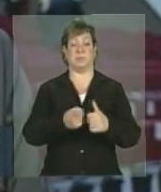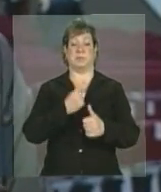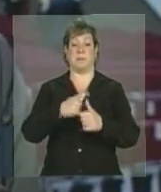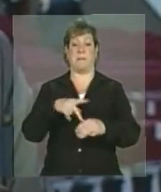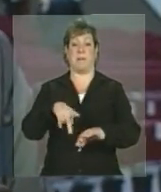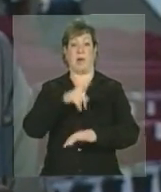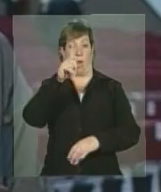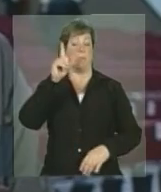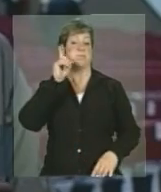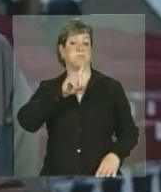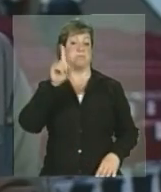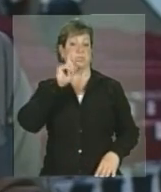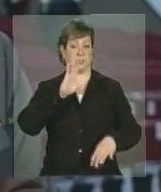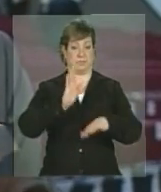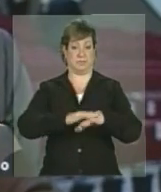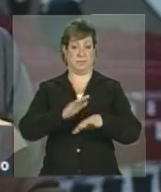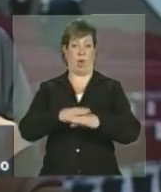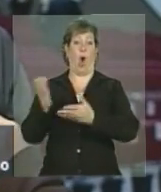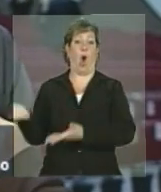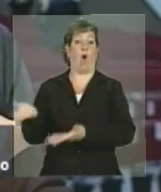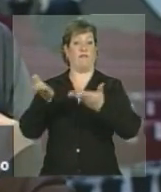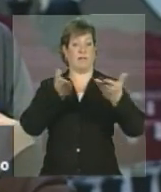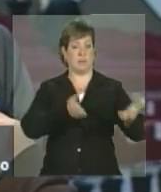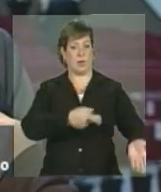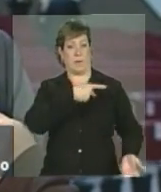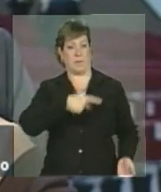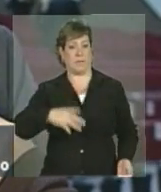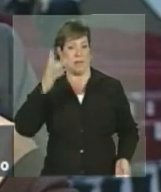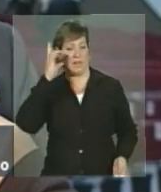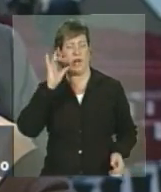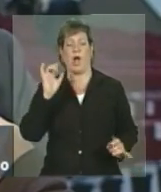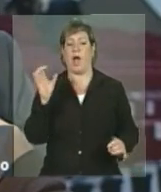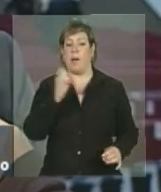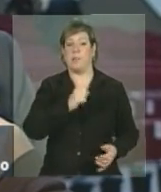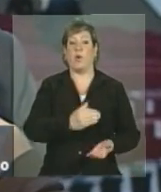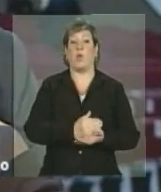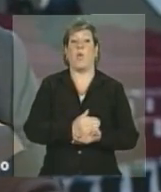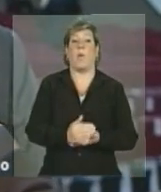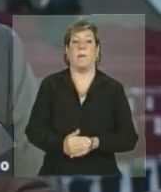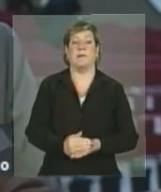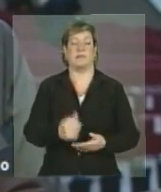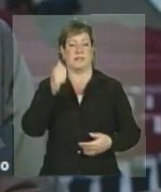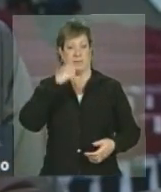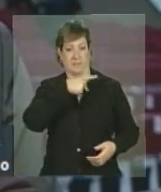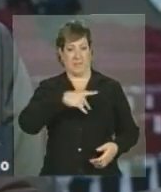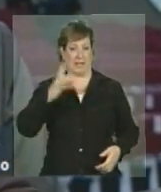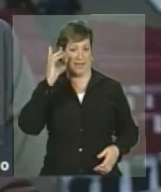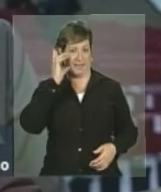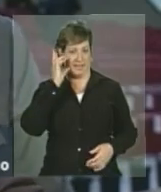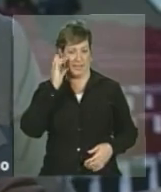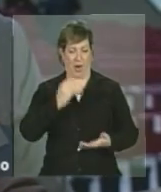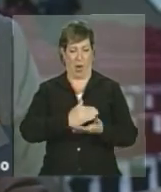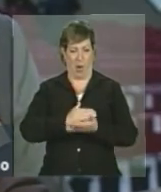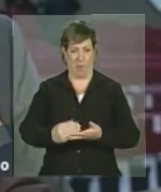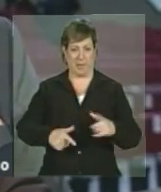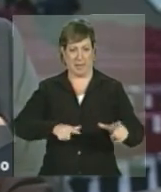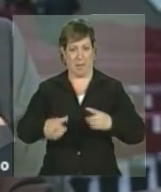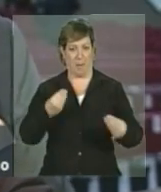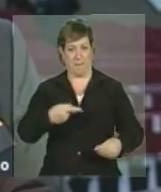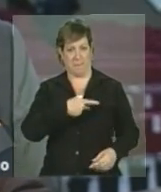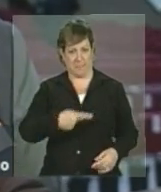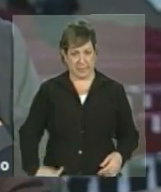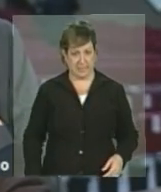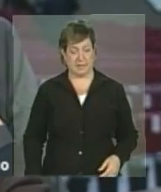convidado pelos Estados Unidos. O presidente Barack Obama convidou logo no início do governo da presidente Dilma Rousseff e ela me autorizou a aceitar